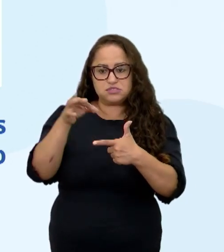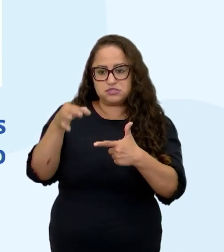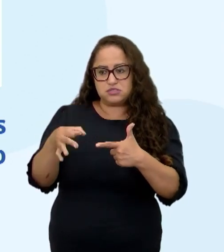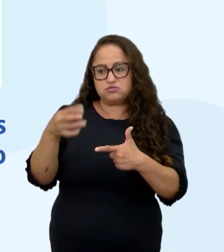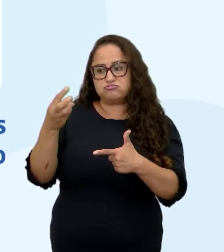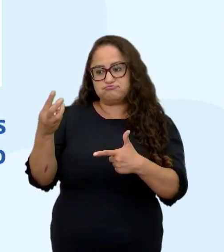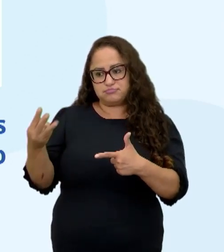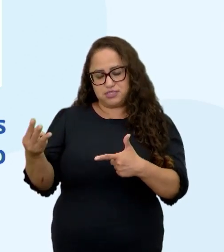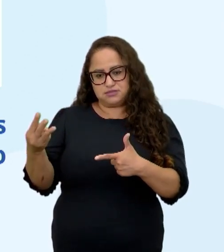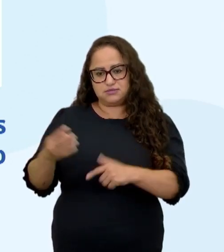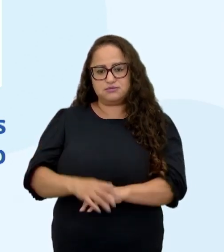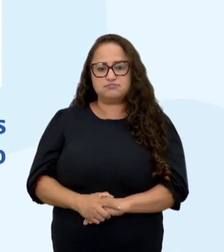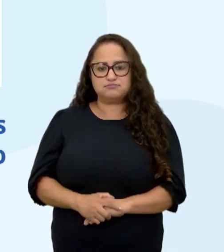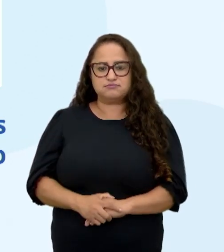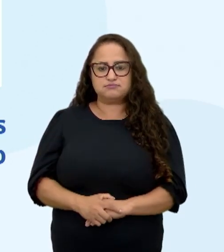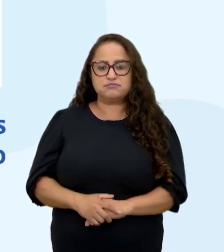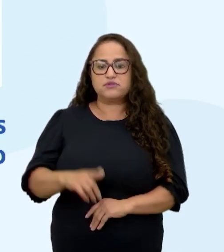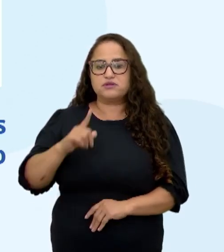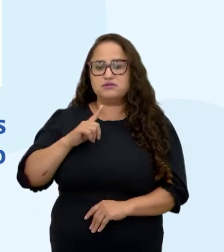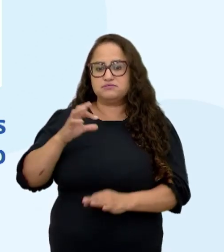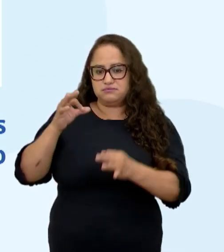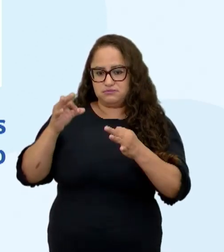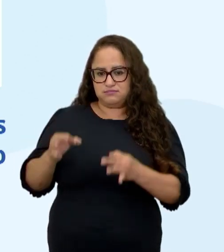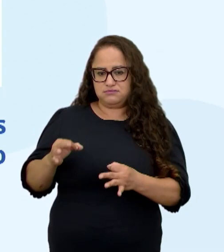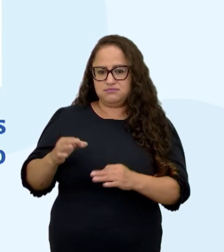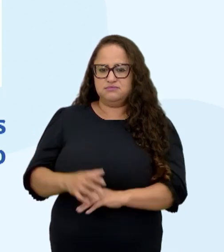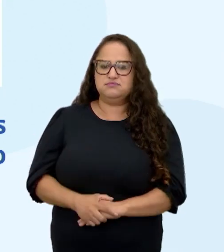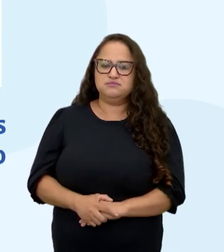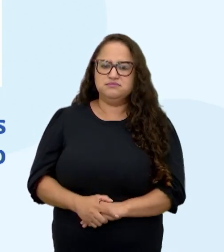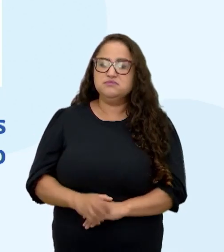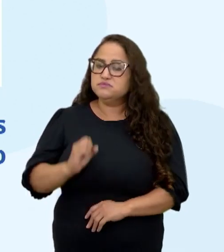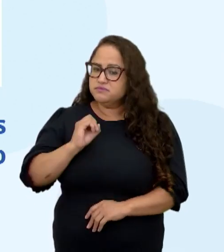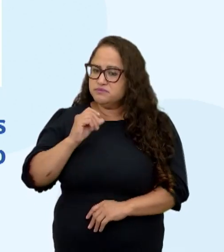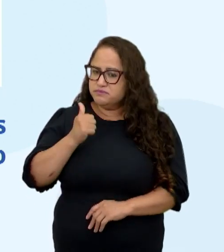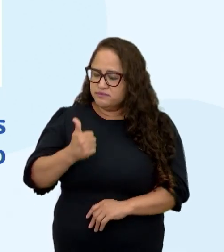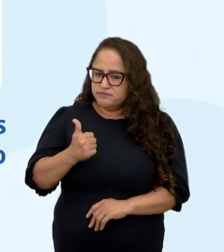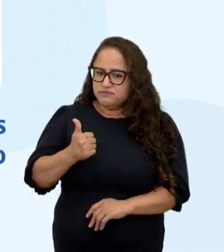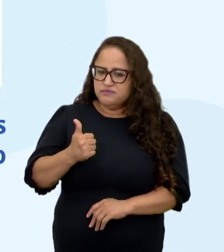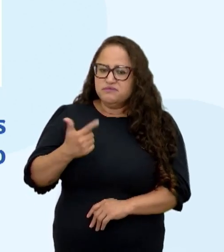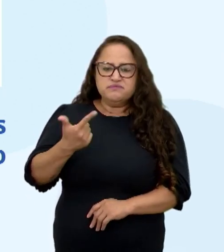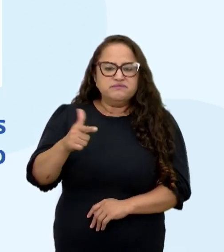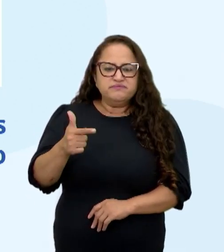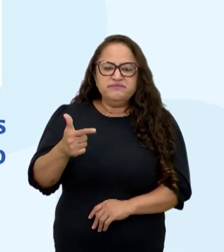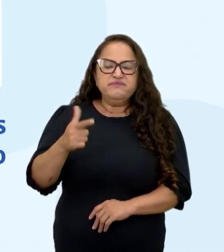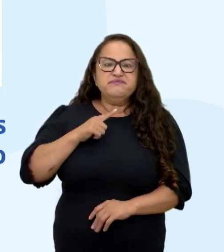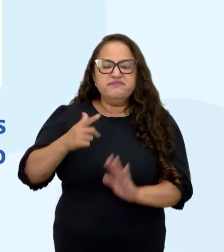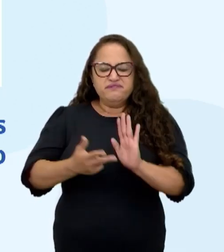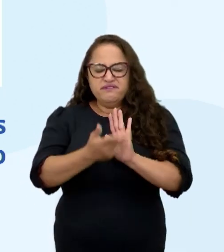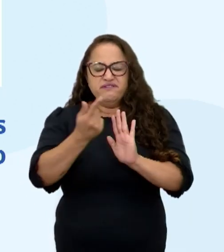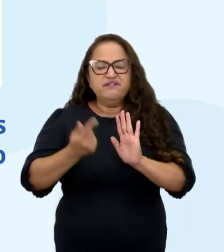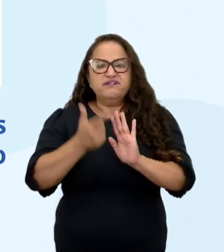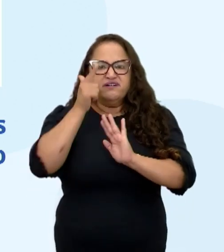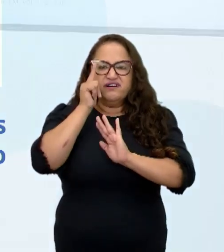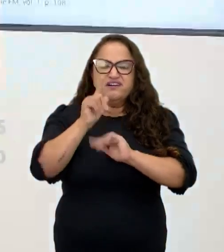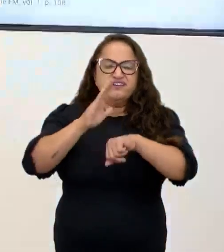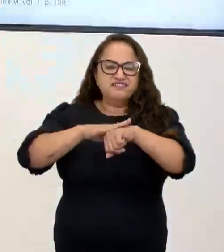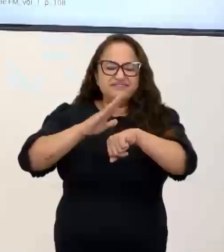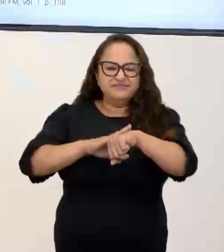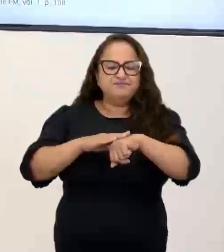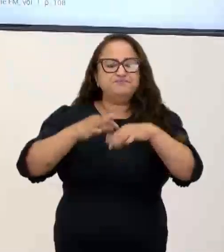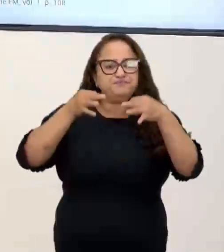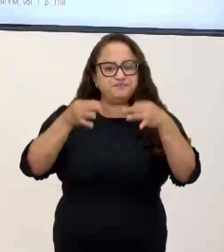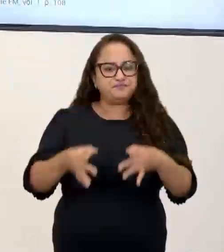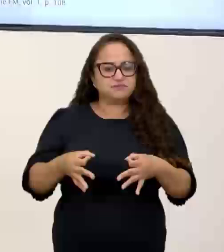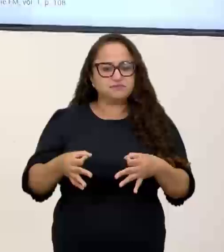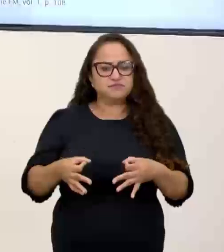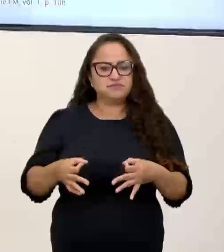1, 2, 3, que é onde está encaixado aqui, ó. Tem 3. Tudo bem? Não tem mais nenhuma figura que eu consigo fazer isso, encaixar lado